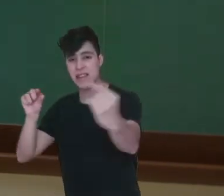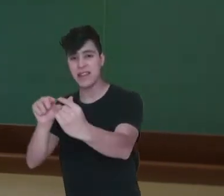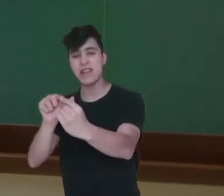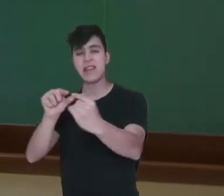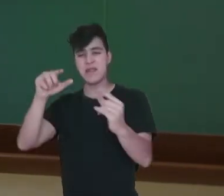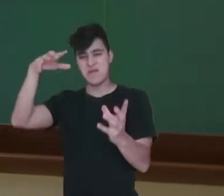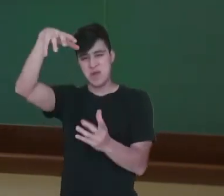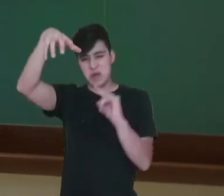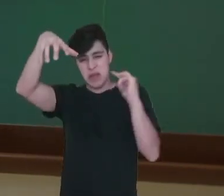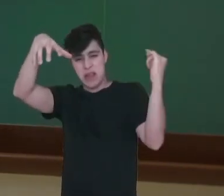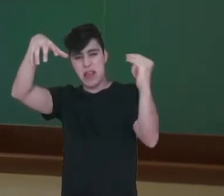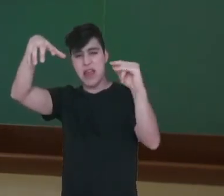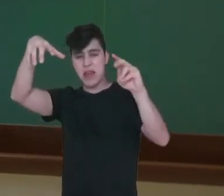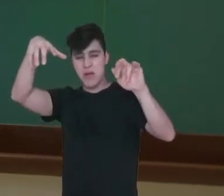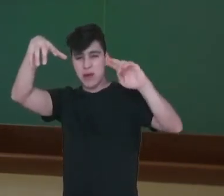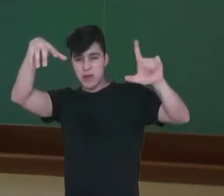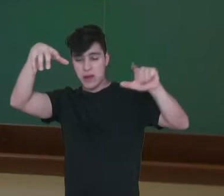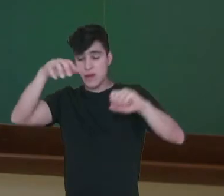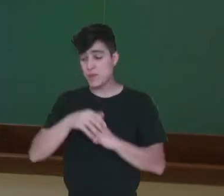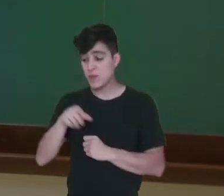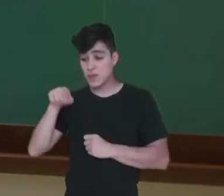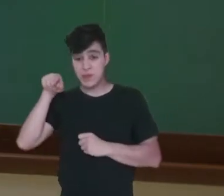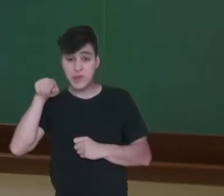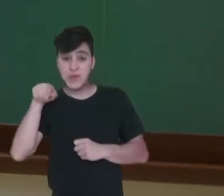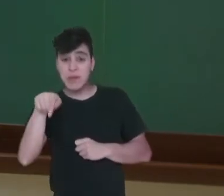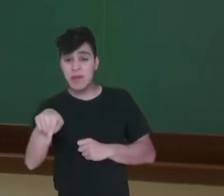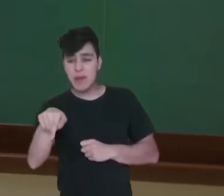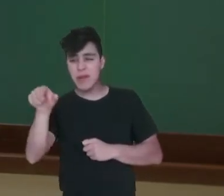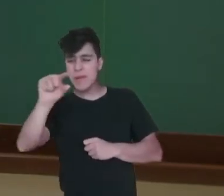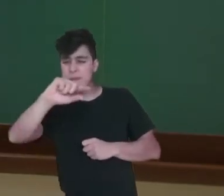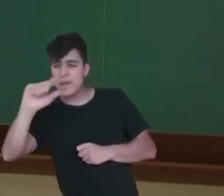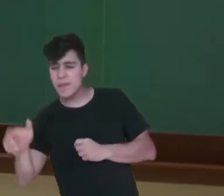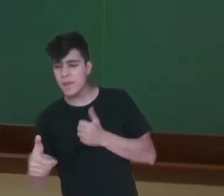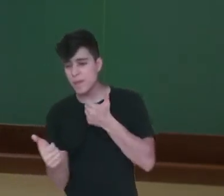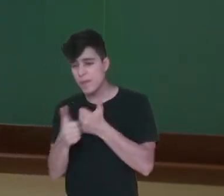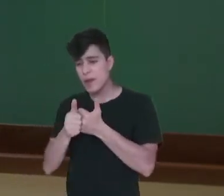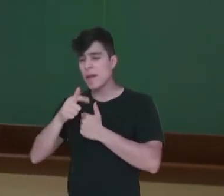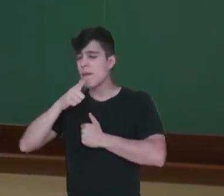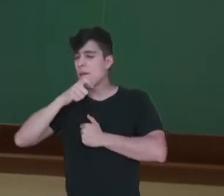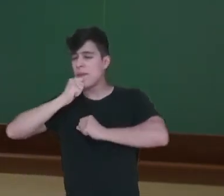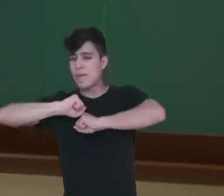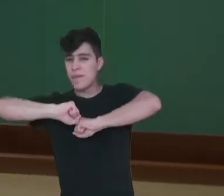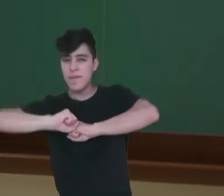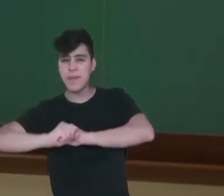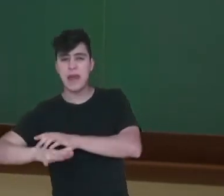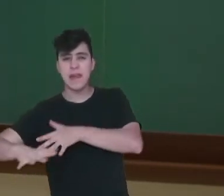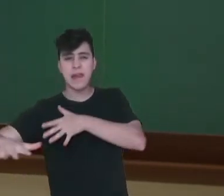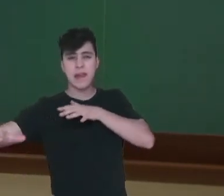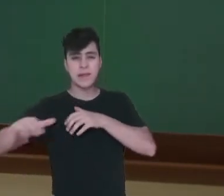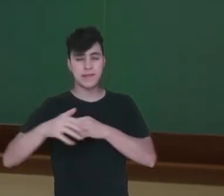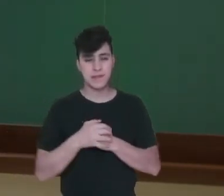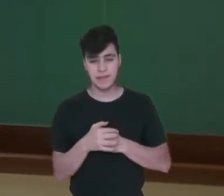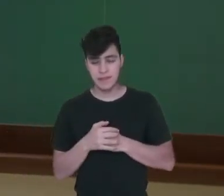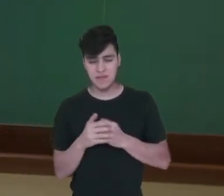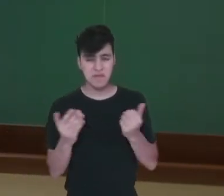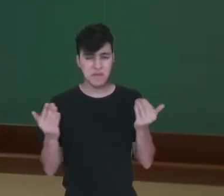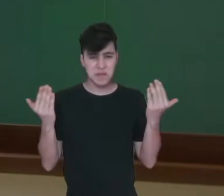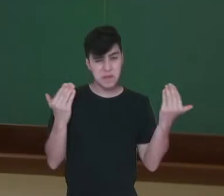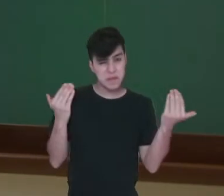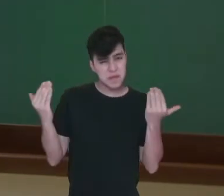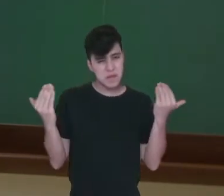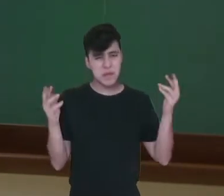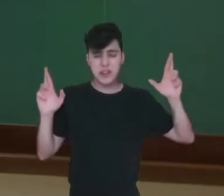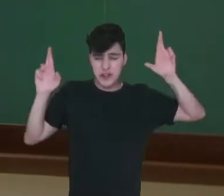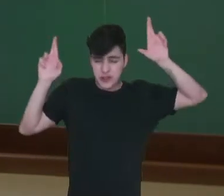floresta atlântica a gente tem aqui mais na região litorânea do território brasileiro. Aqui nós já estabelecemos